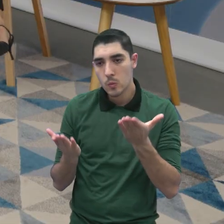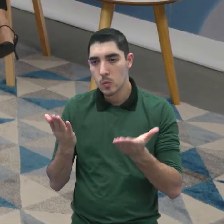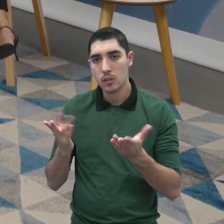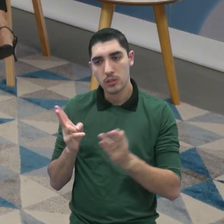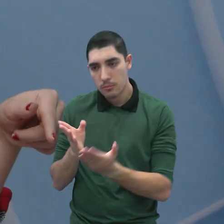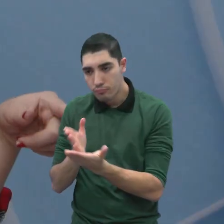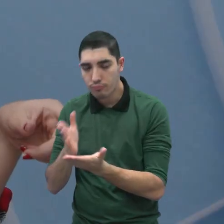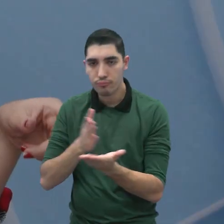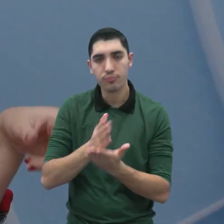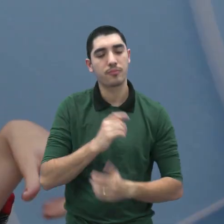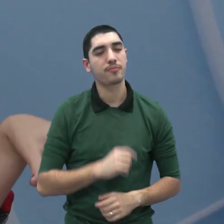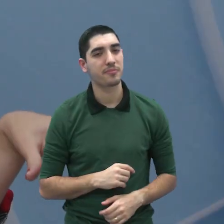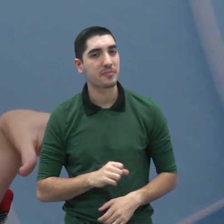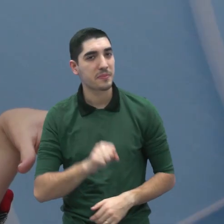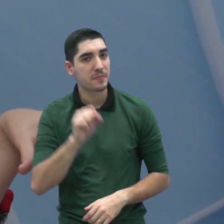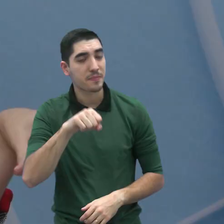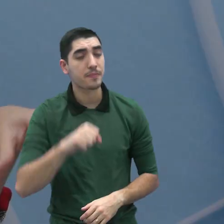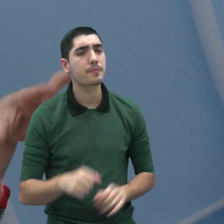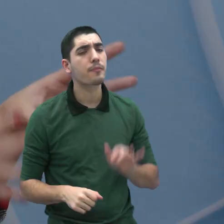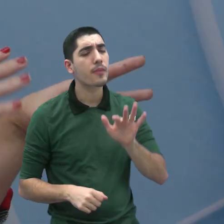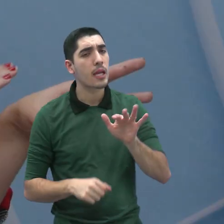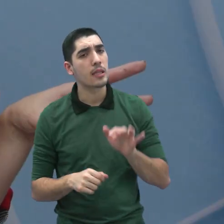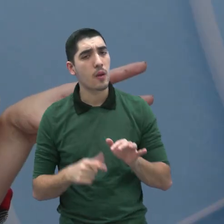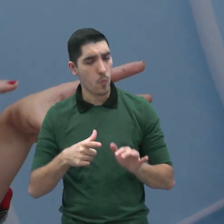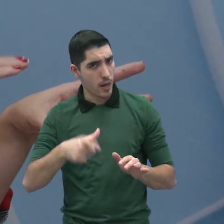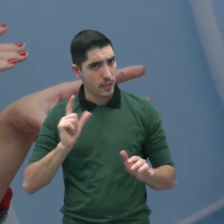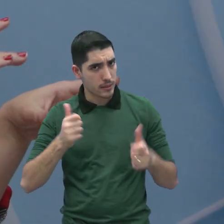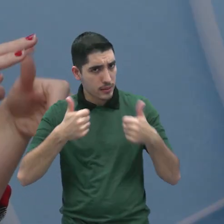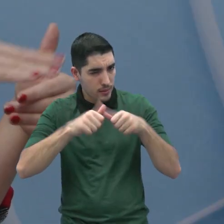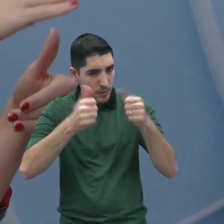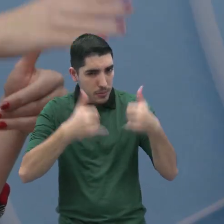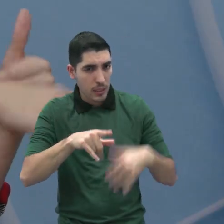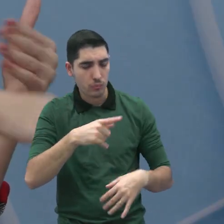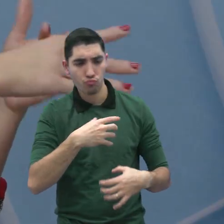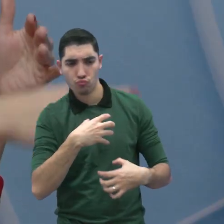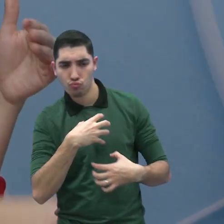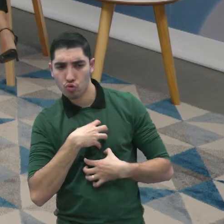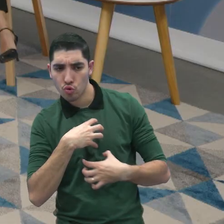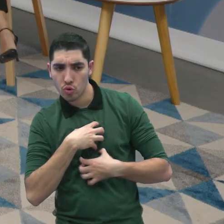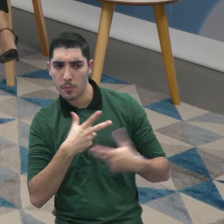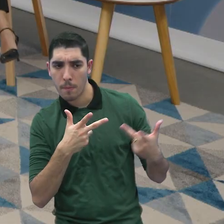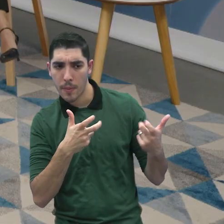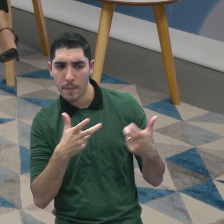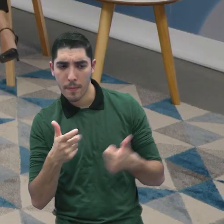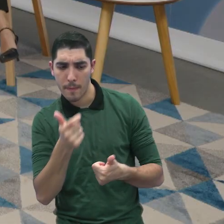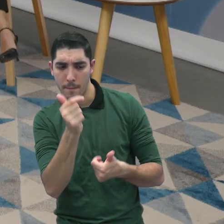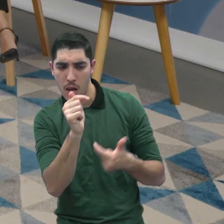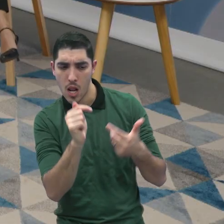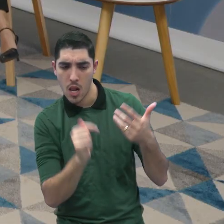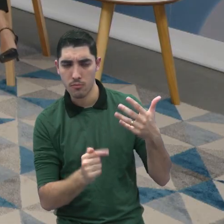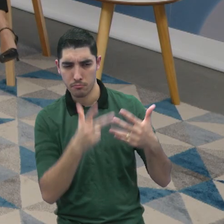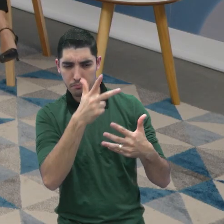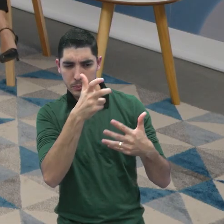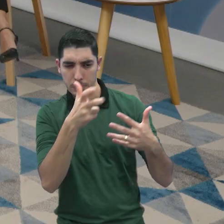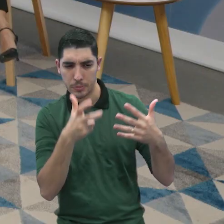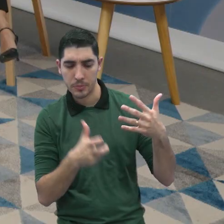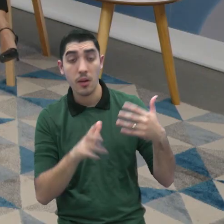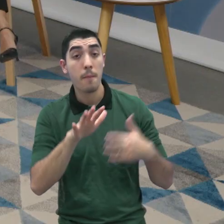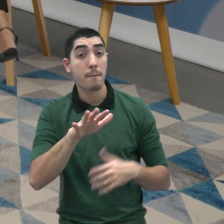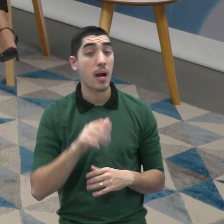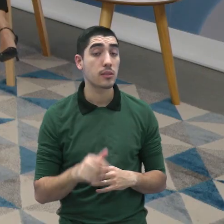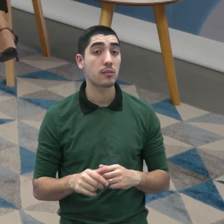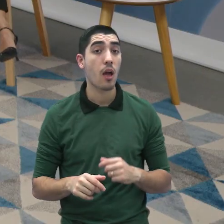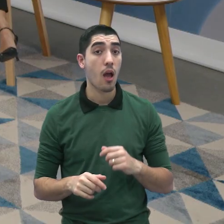da gente finalizar esse bloco, a gente falou sobre os sinais, né? Você bem pontuou. E muitas vezes